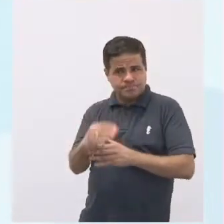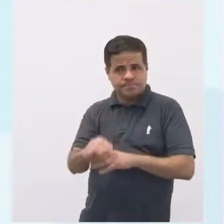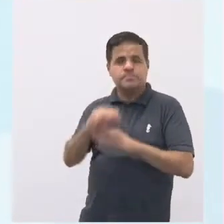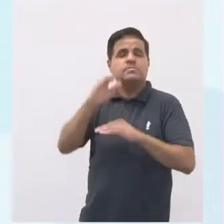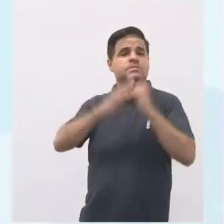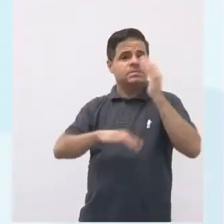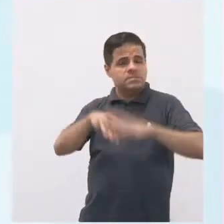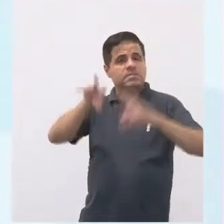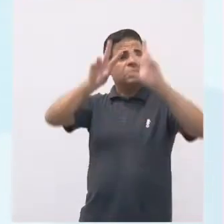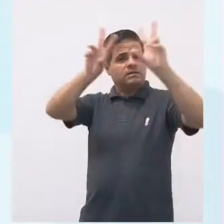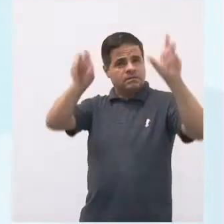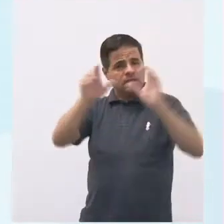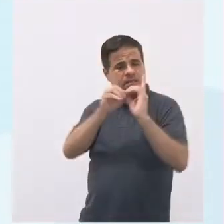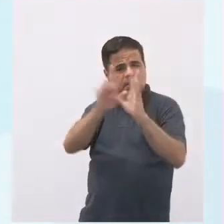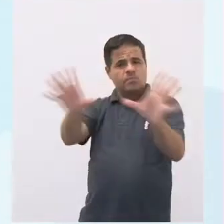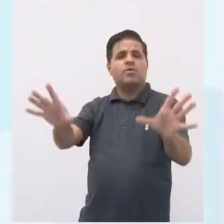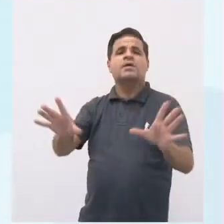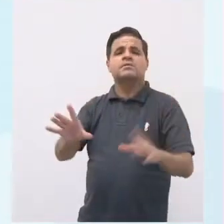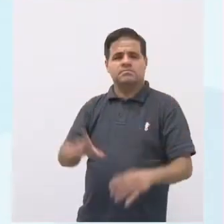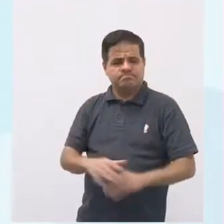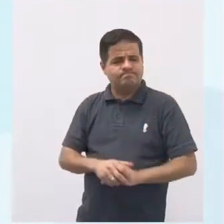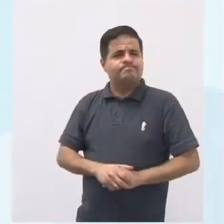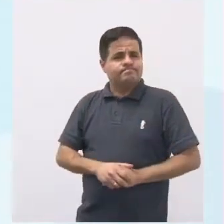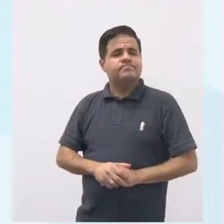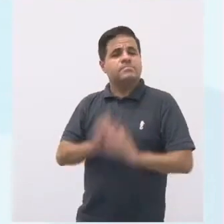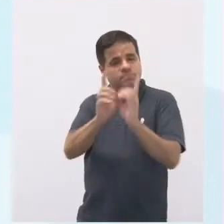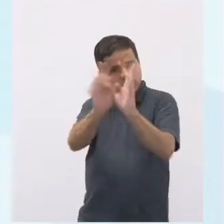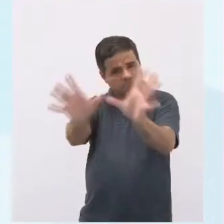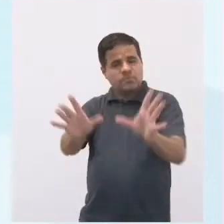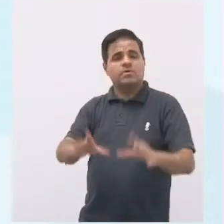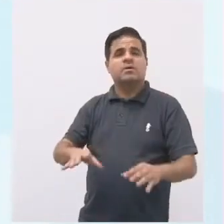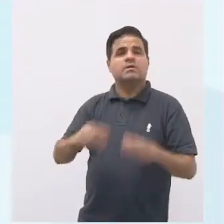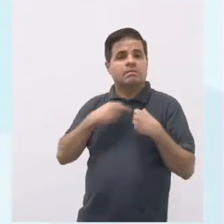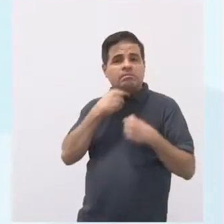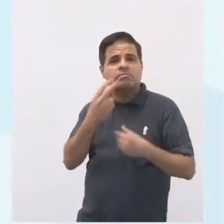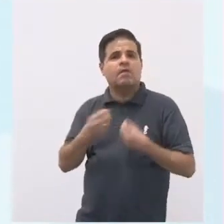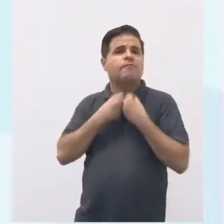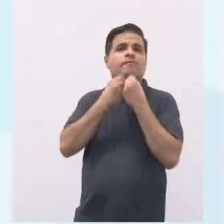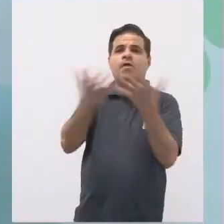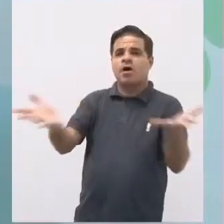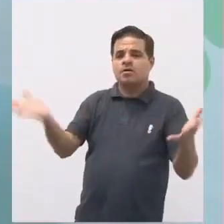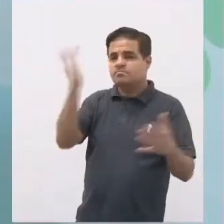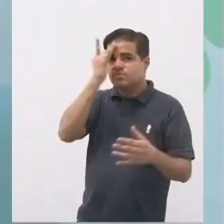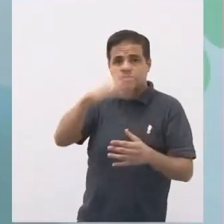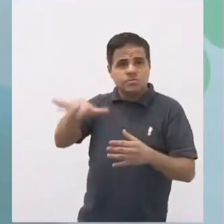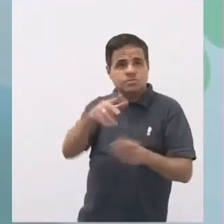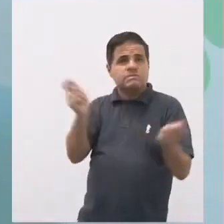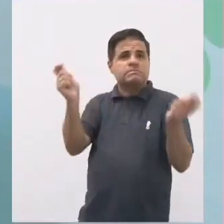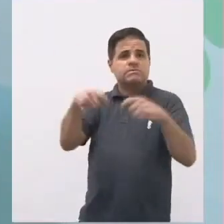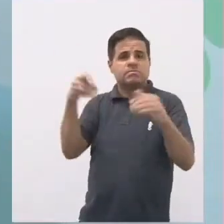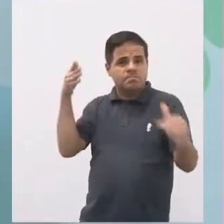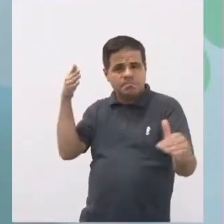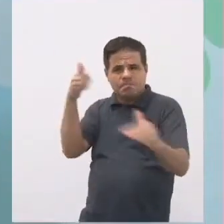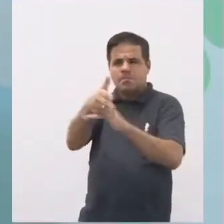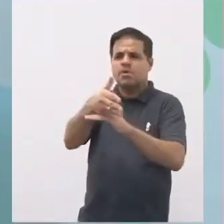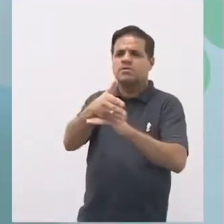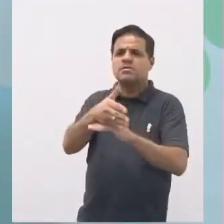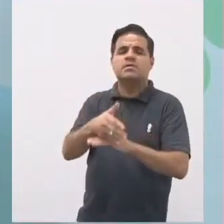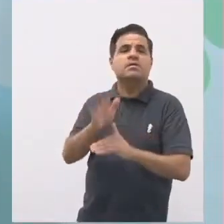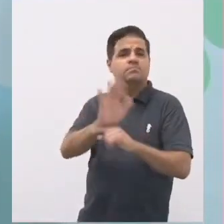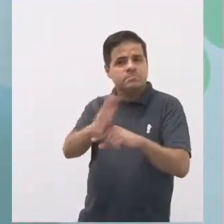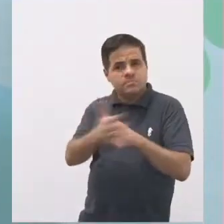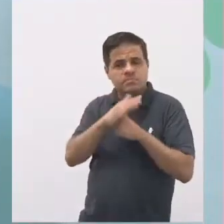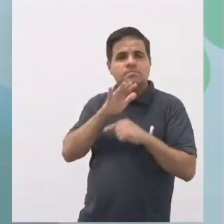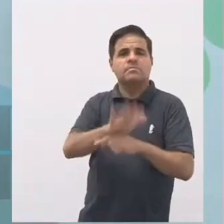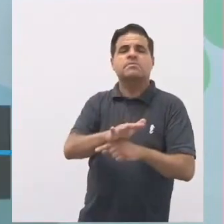questão da democratização. Tá? Democratizar, dar voz às pessoas, que elas possam participar, e também